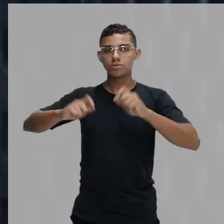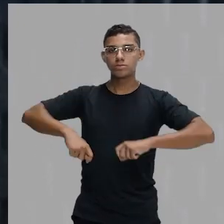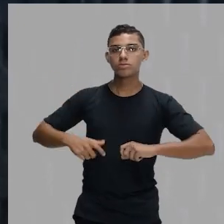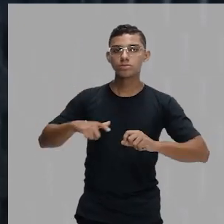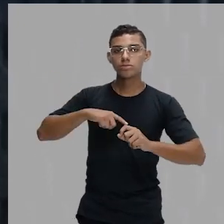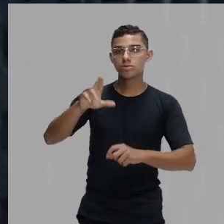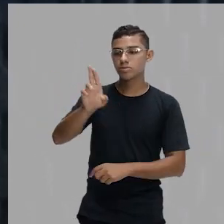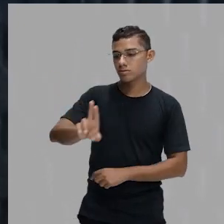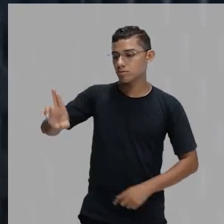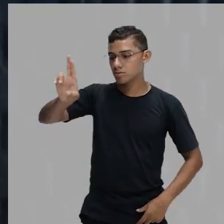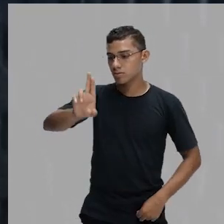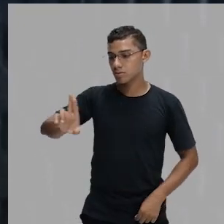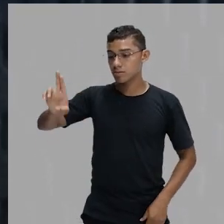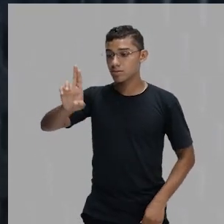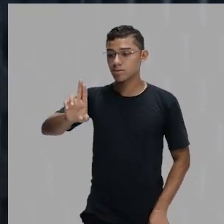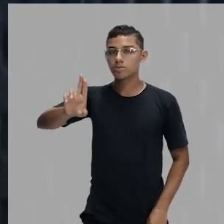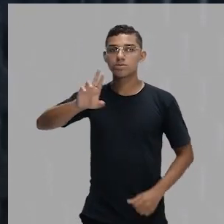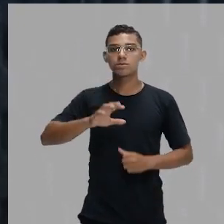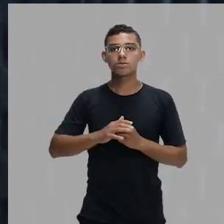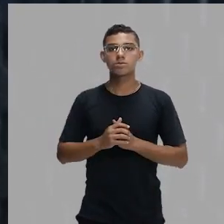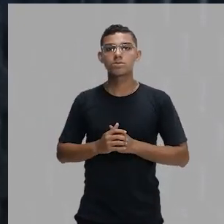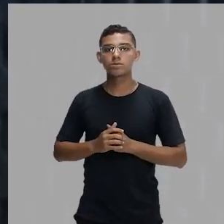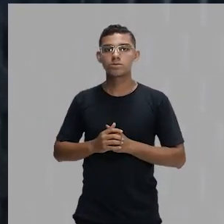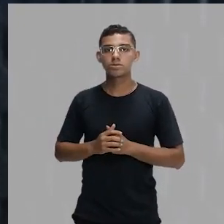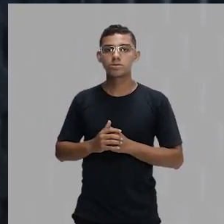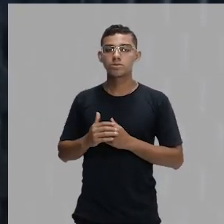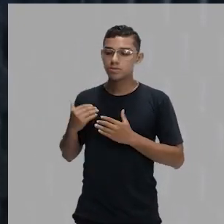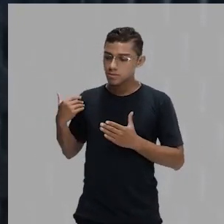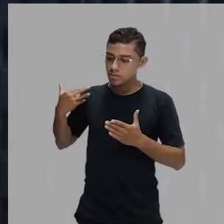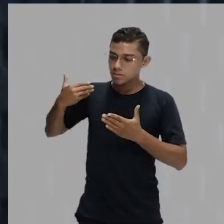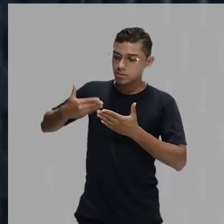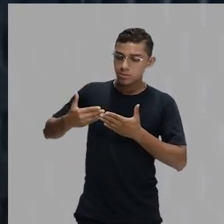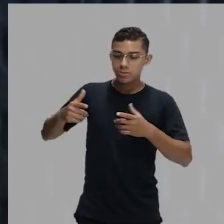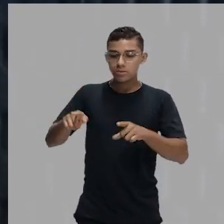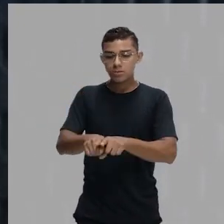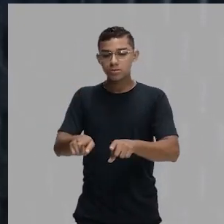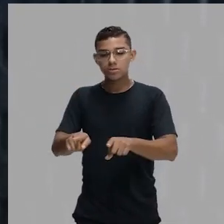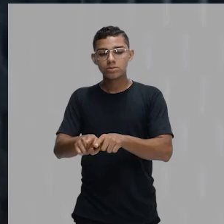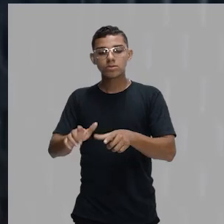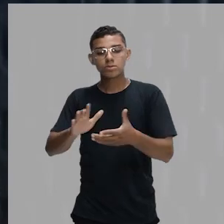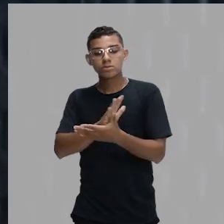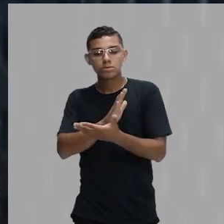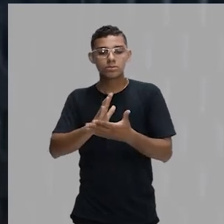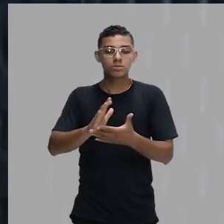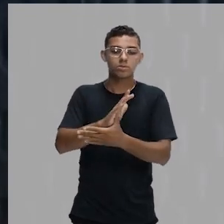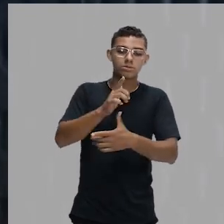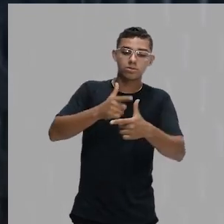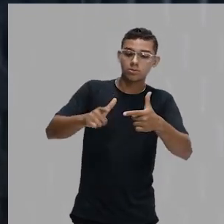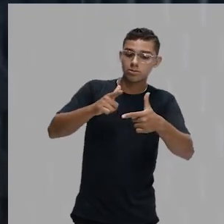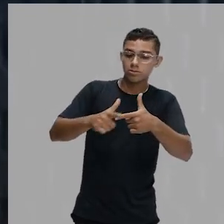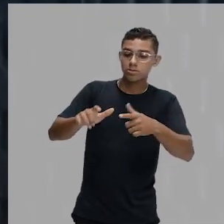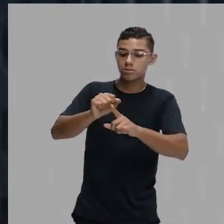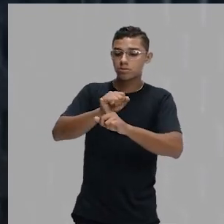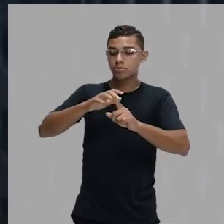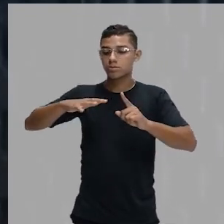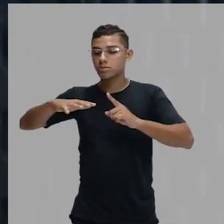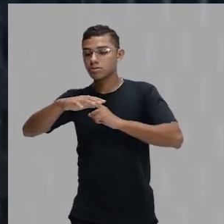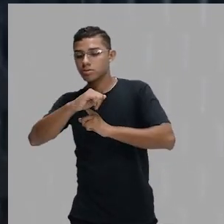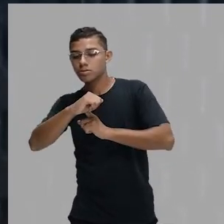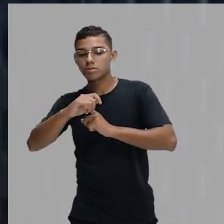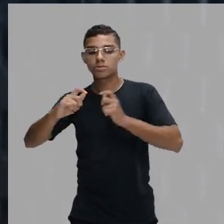o seu uso, né? Além disso, existem problemas sociais que as hidrelétricas podem